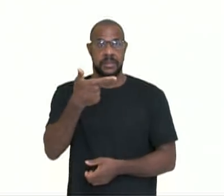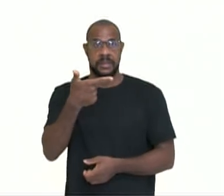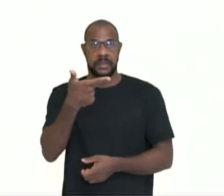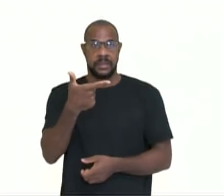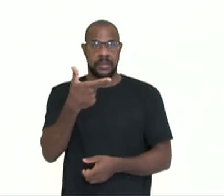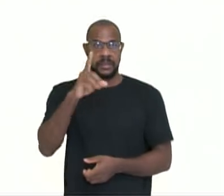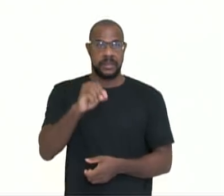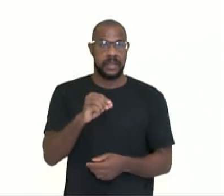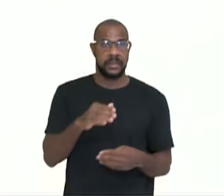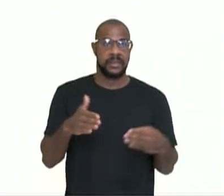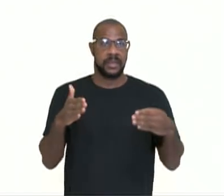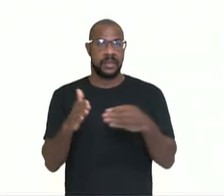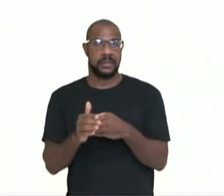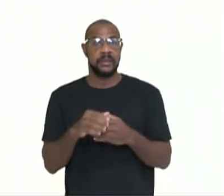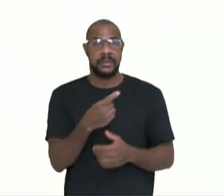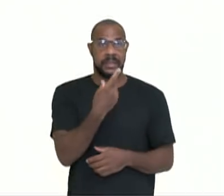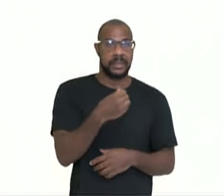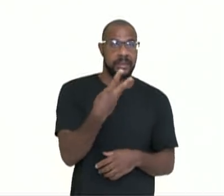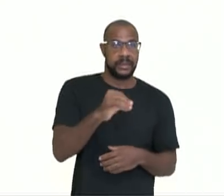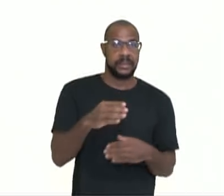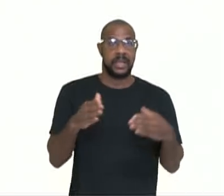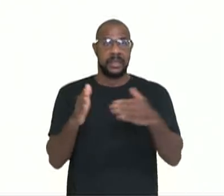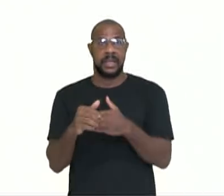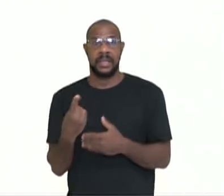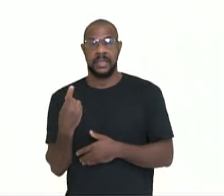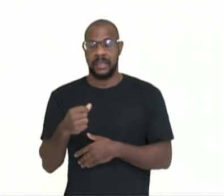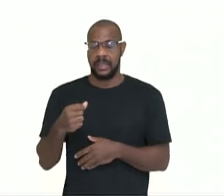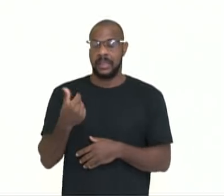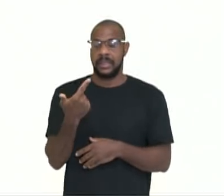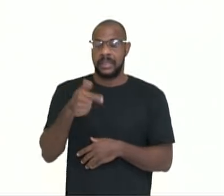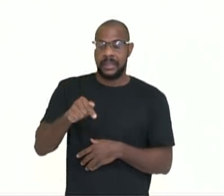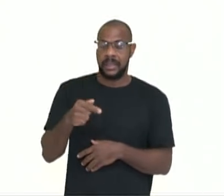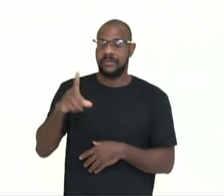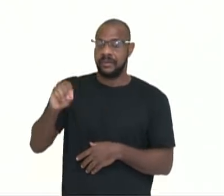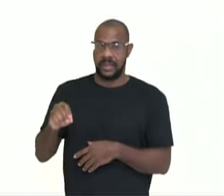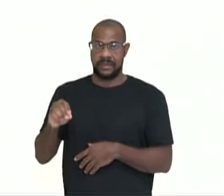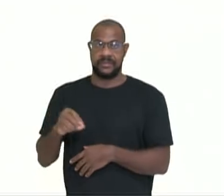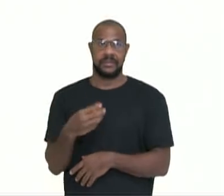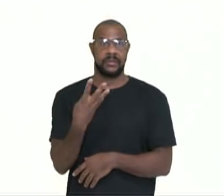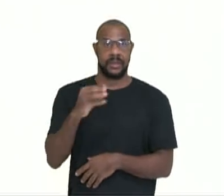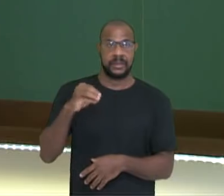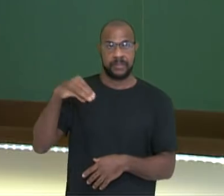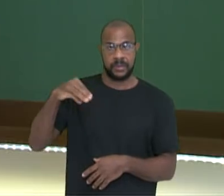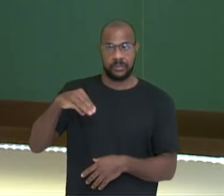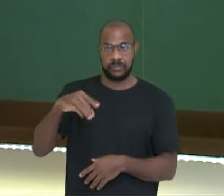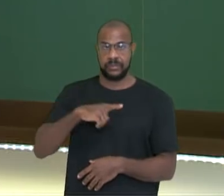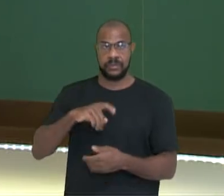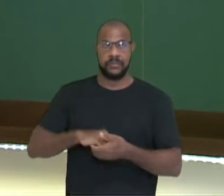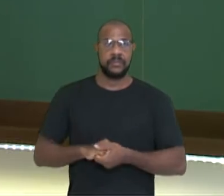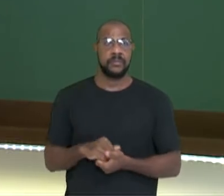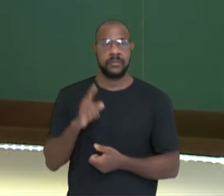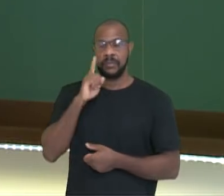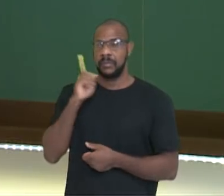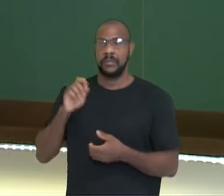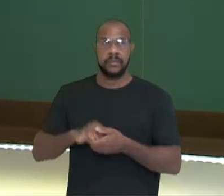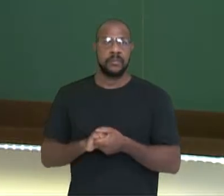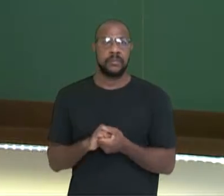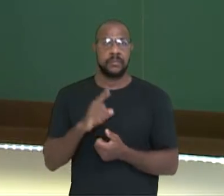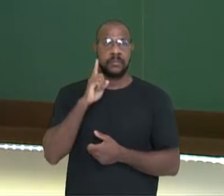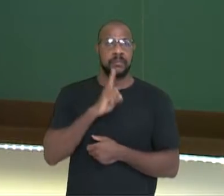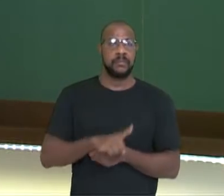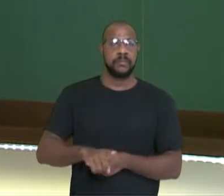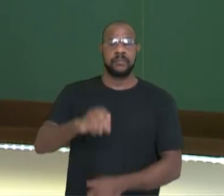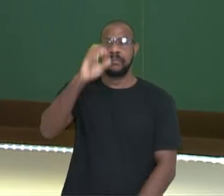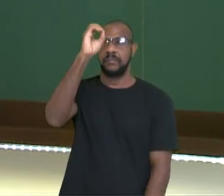horas percorre 30 graus de uma hora para outra. Como é que a gente sabe que é 30 graus, gente? De 0, que seria